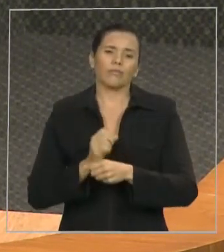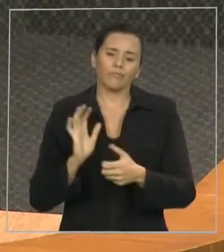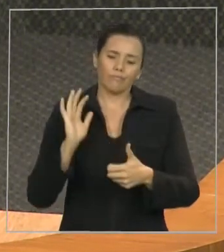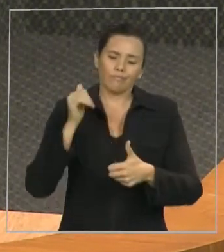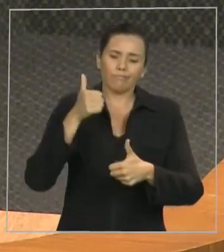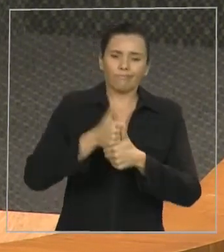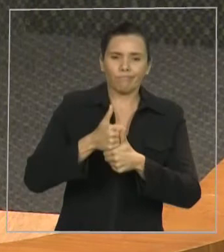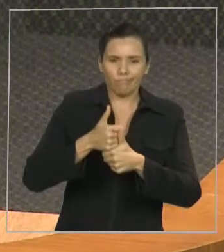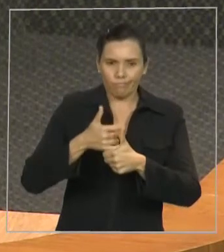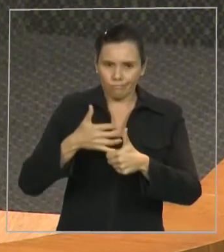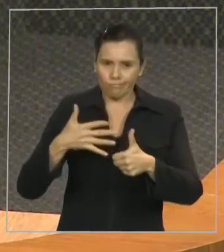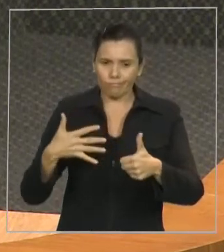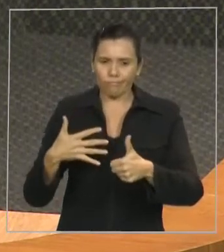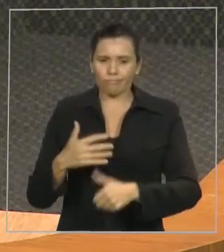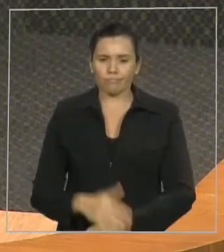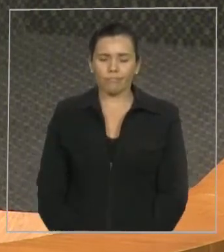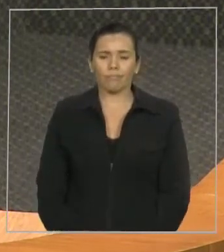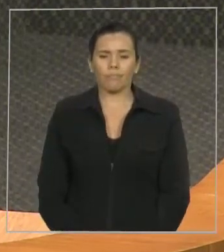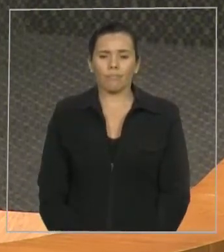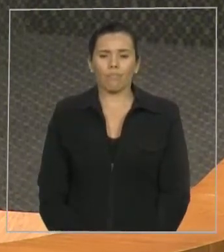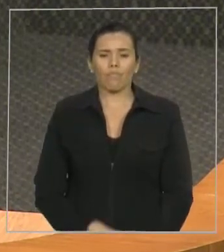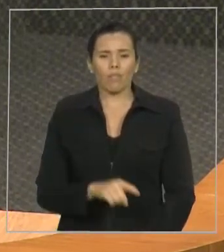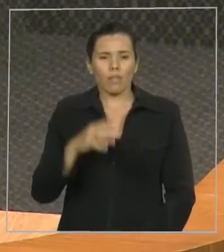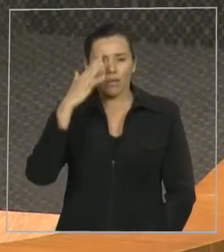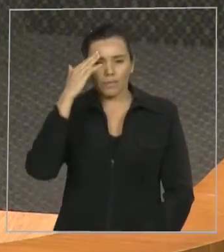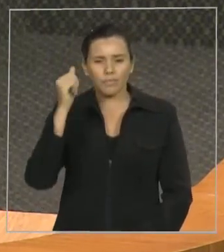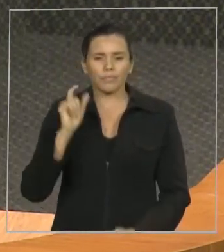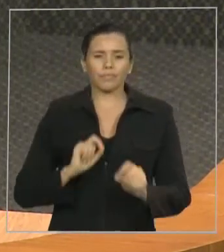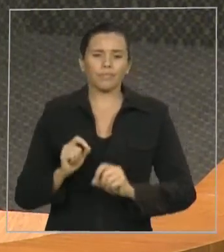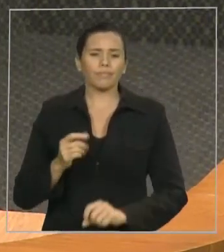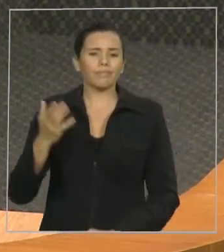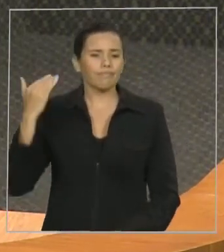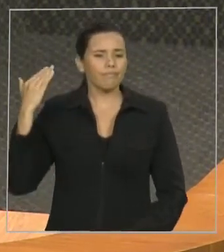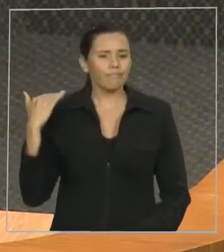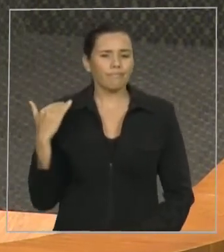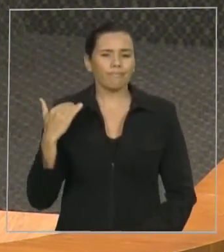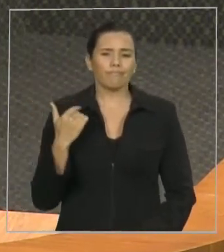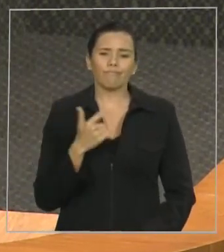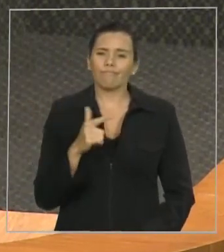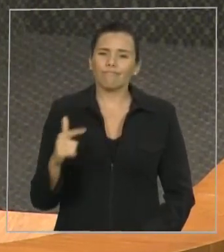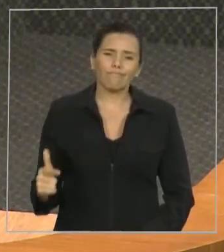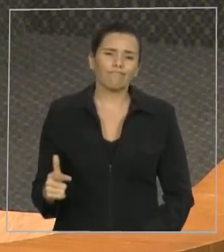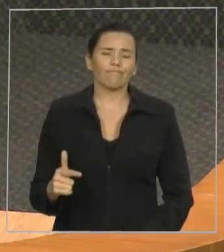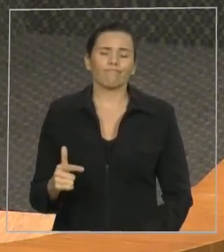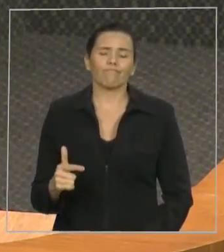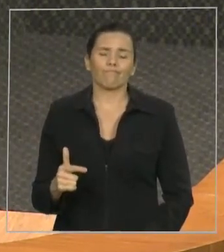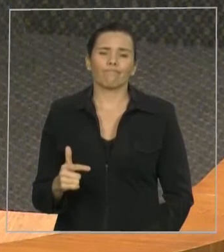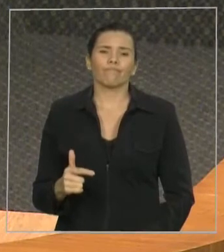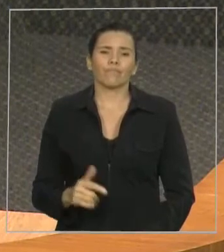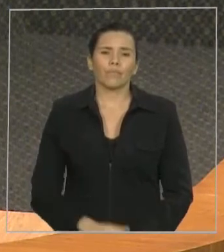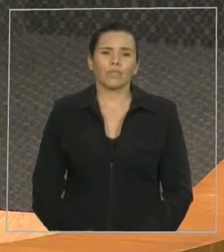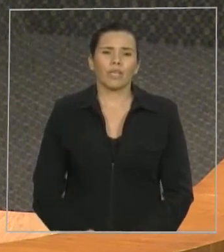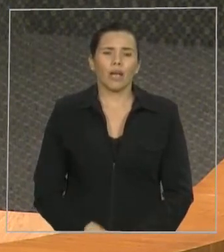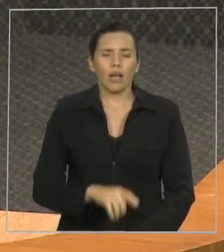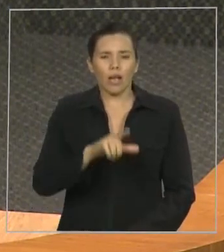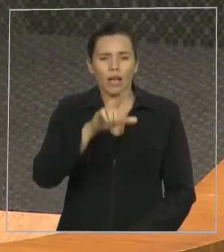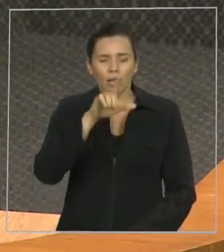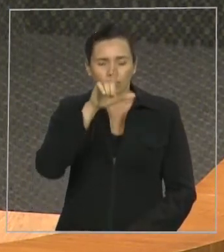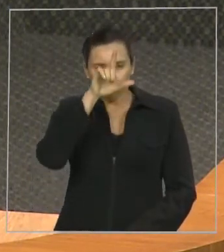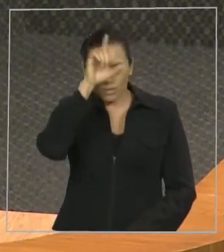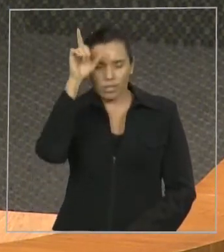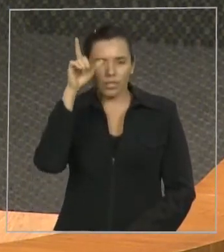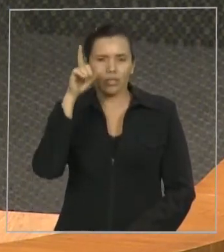15 anos, pelo menos, o diretório da capital não existia, existia apenas comissão provisória. Agora não, tem um diretório,